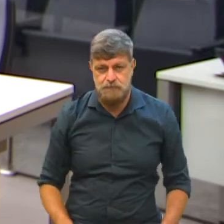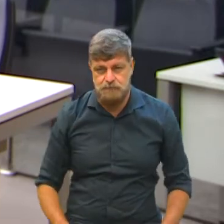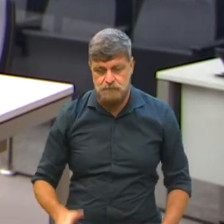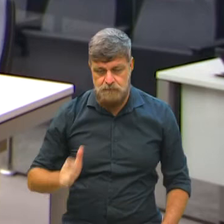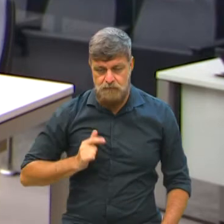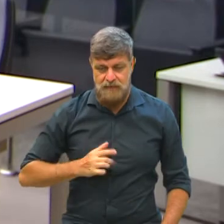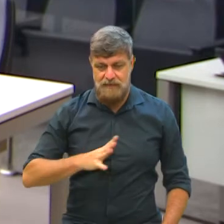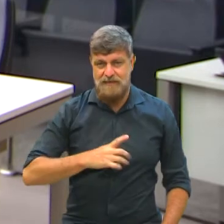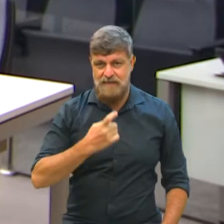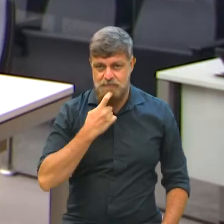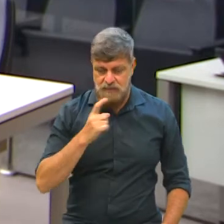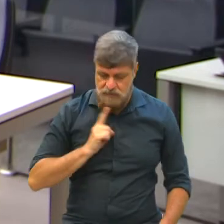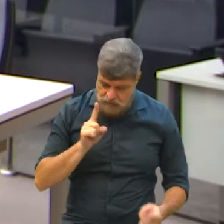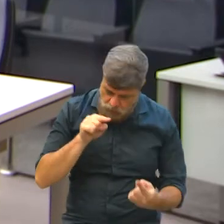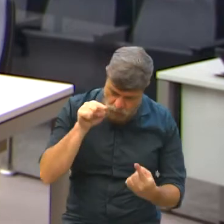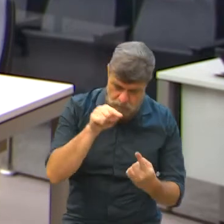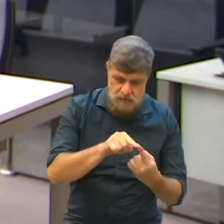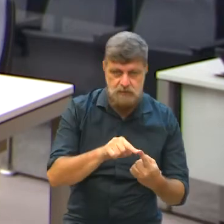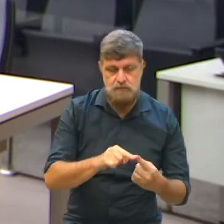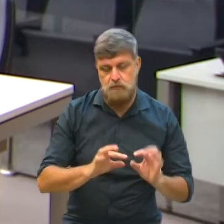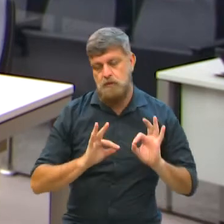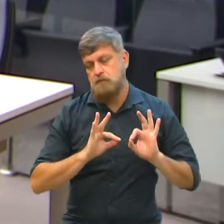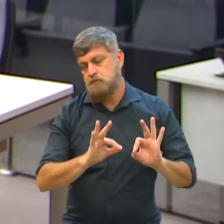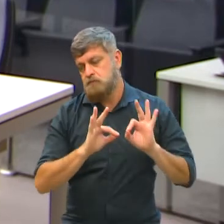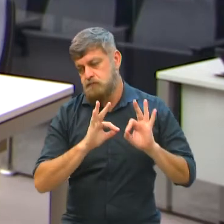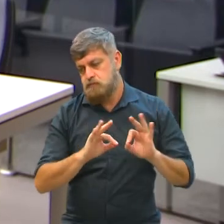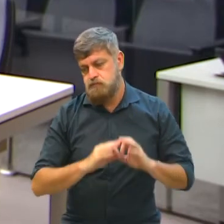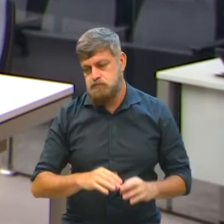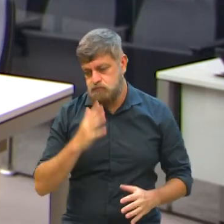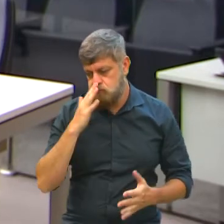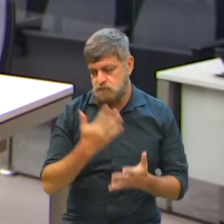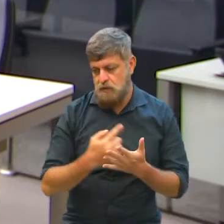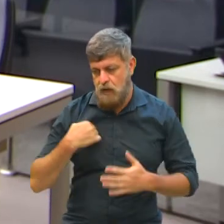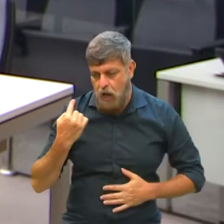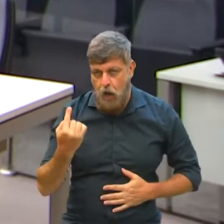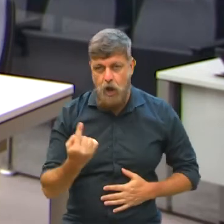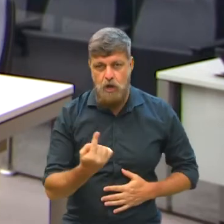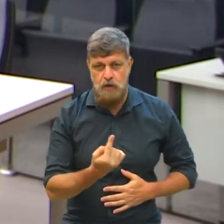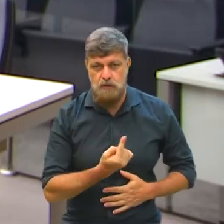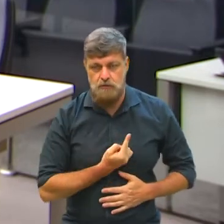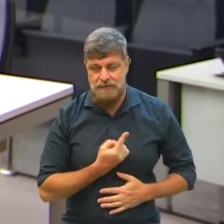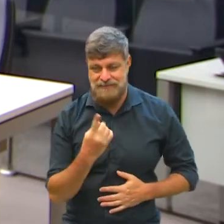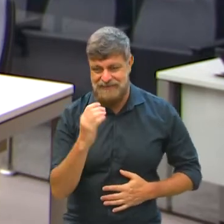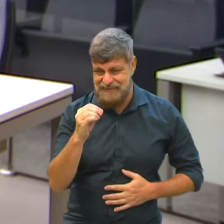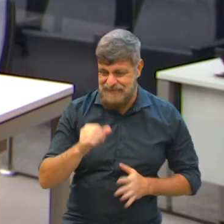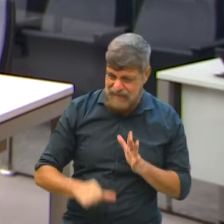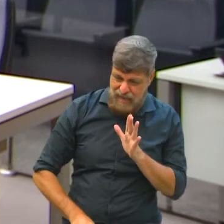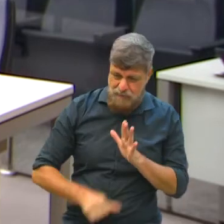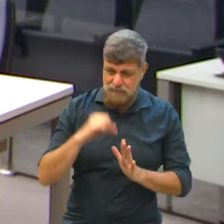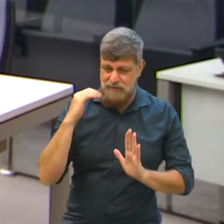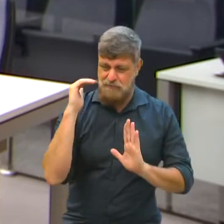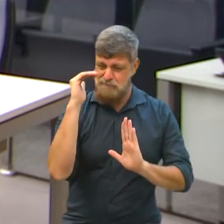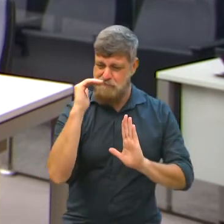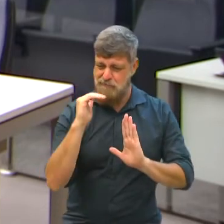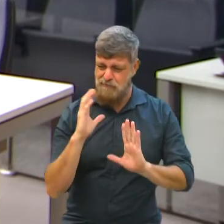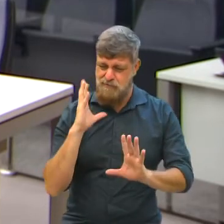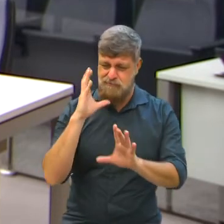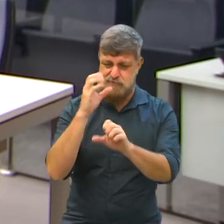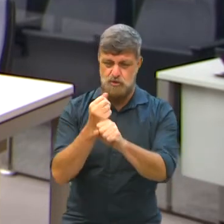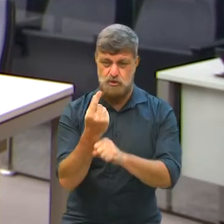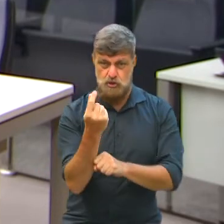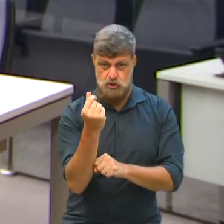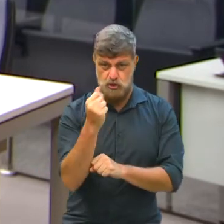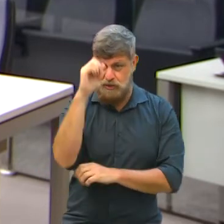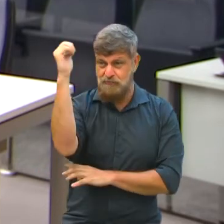restrições uma vocação de Campinas tem a impressionante e estamos entre os 10 primeiros pibs do